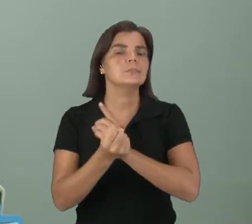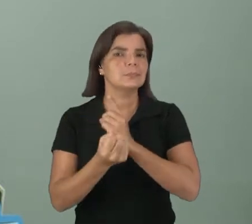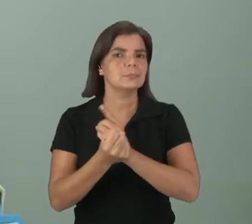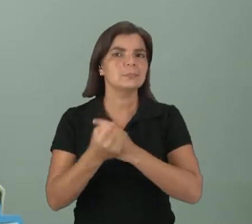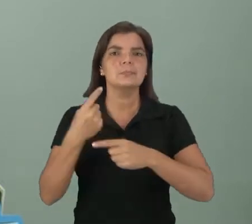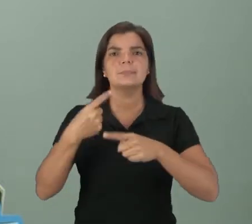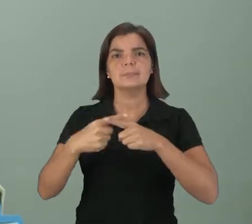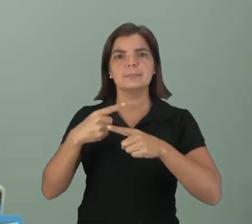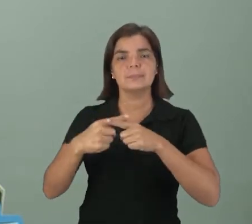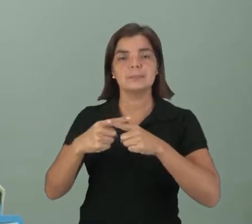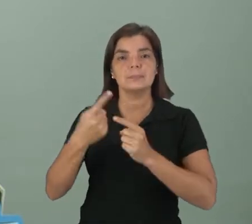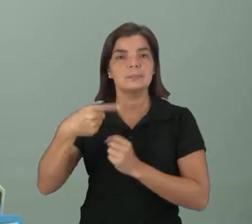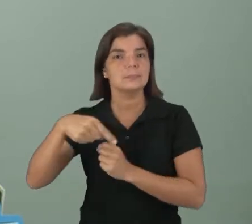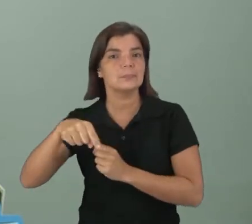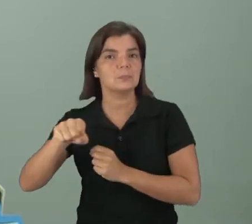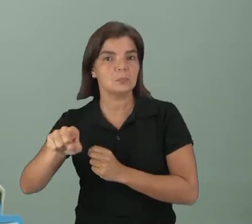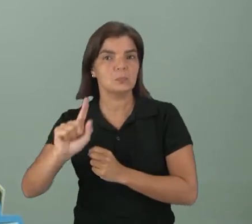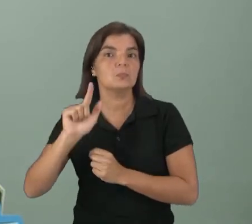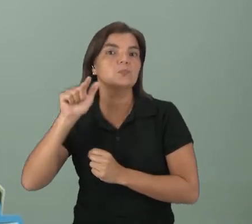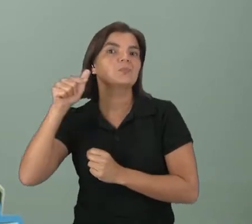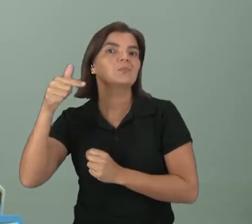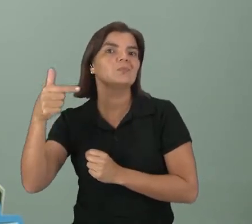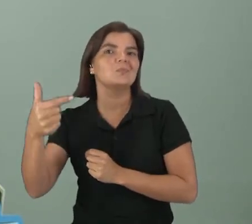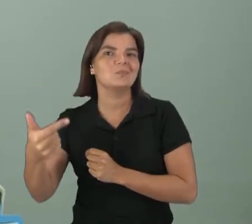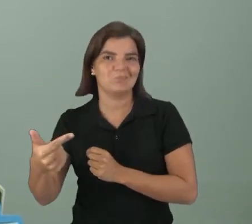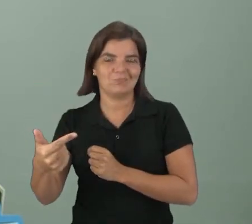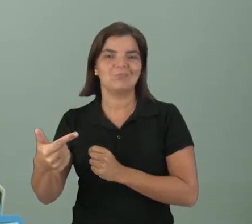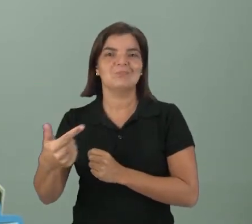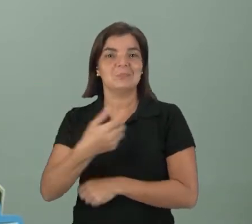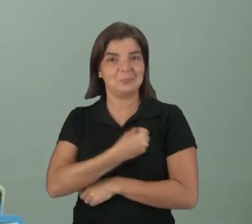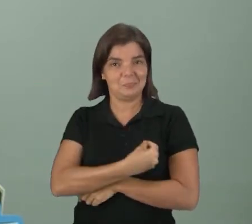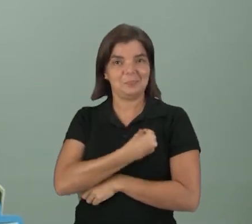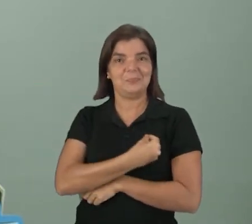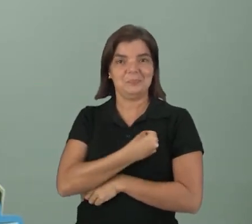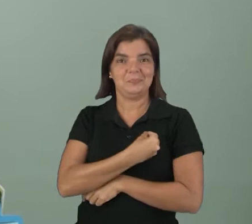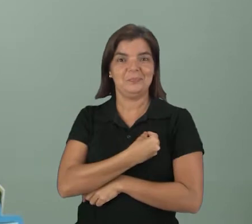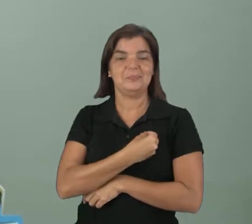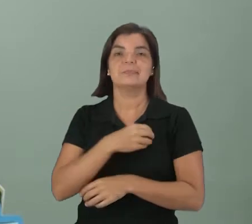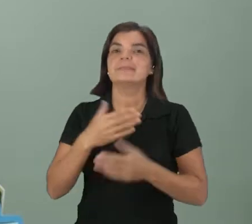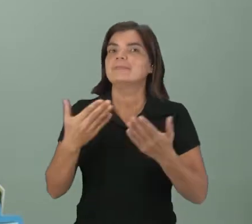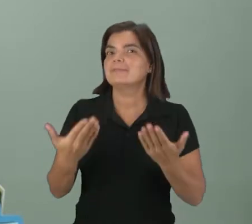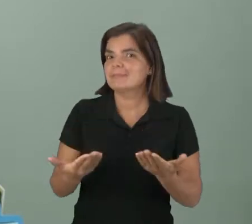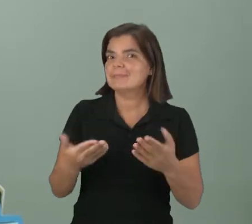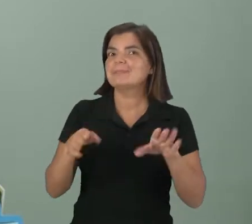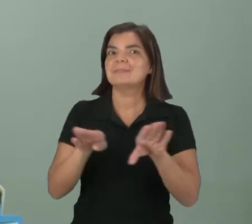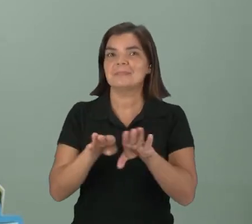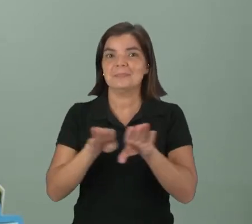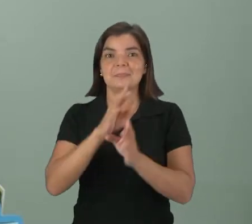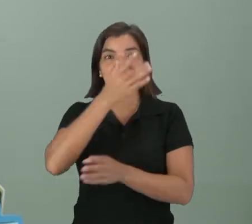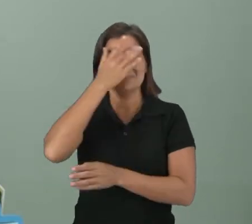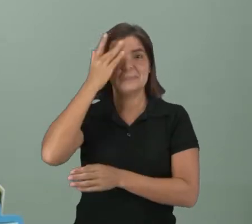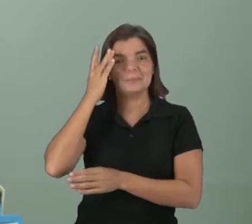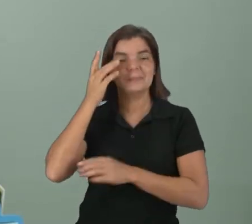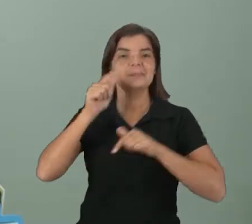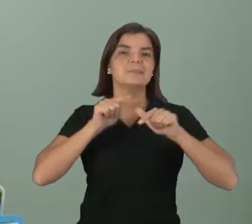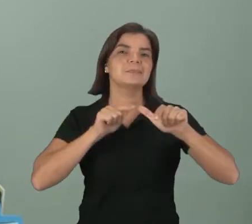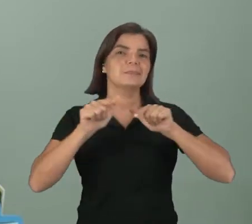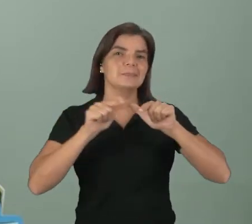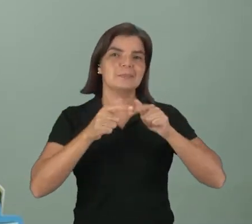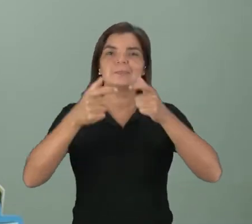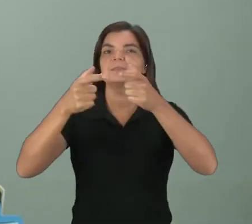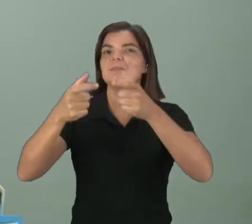estamos indo lar com outras com Convívio com outras pessoas e também as pessoas que trabalham